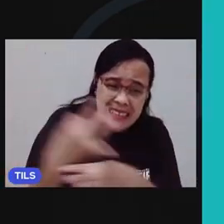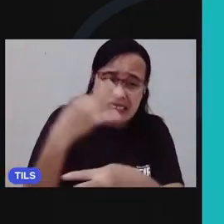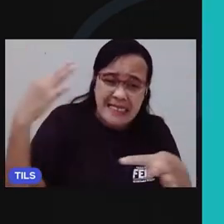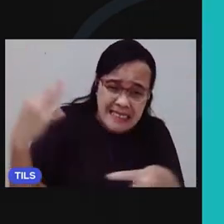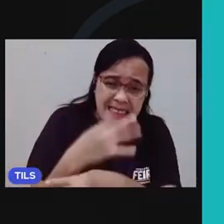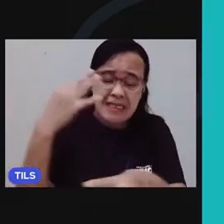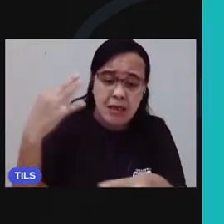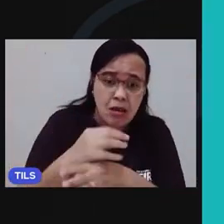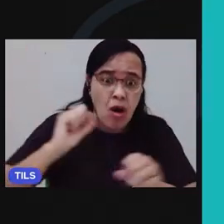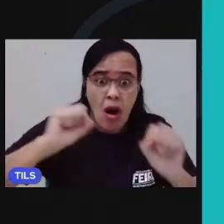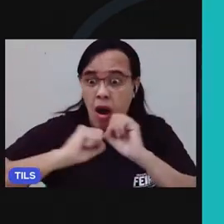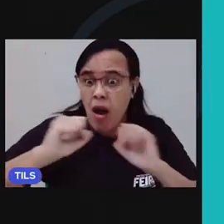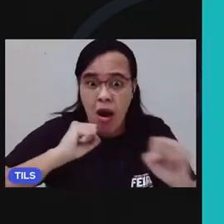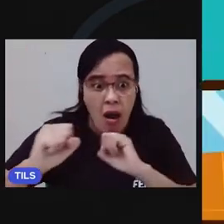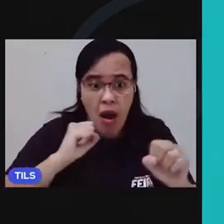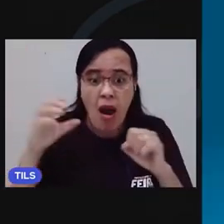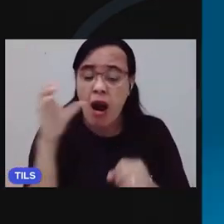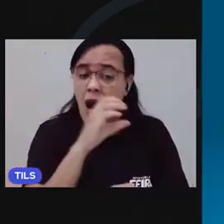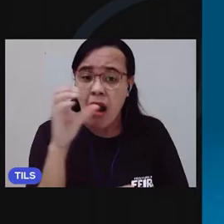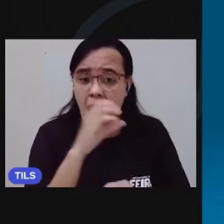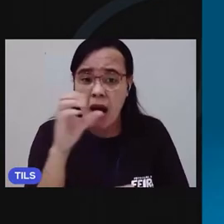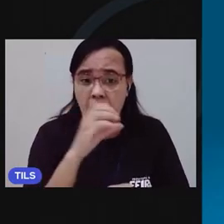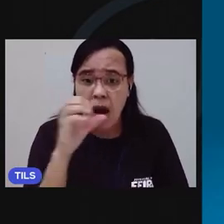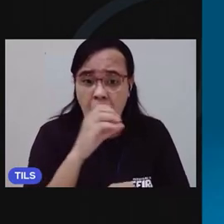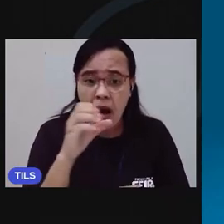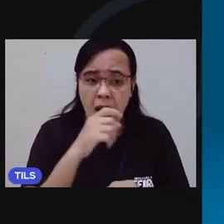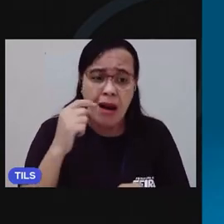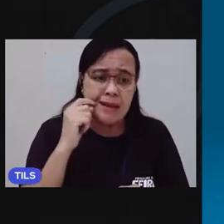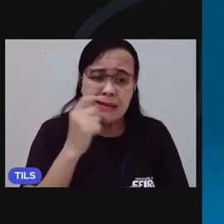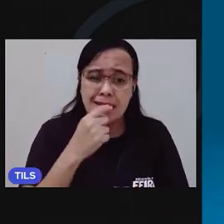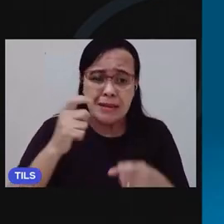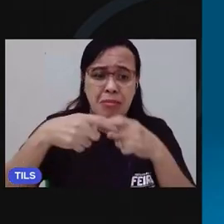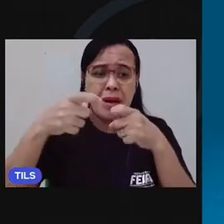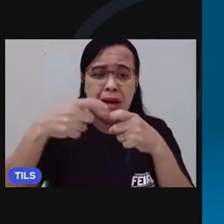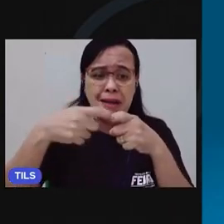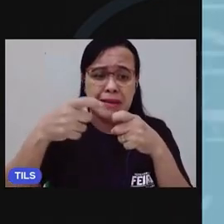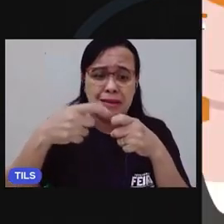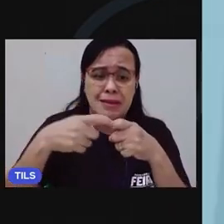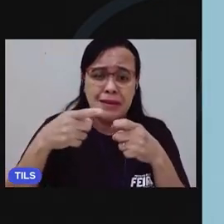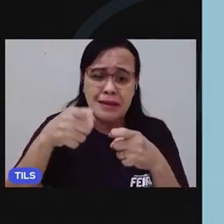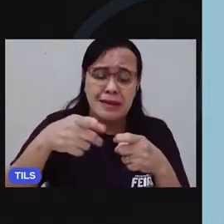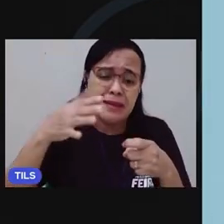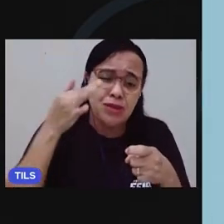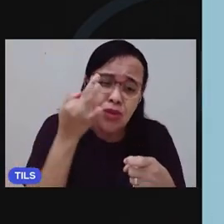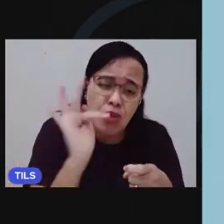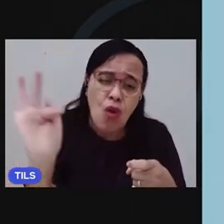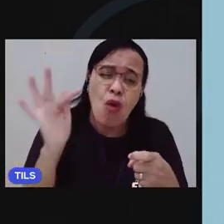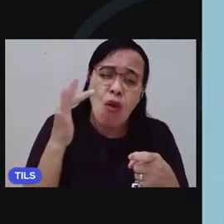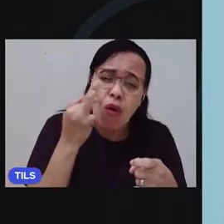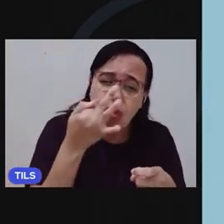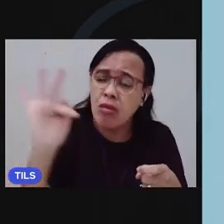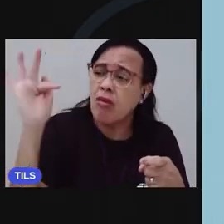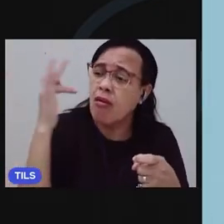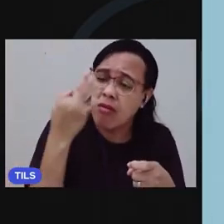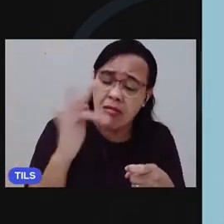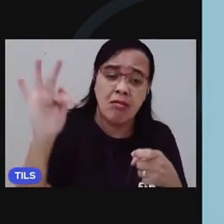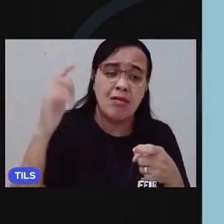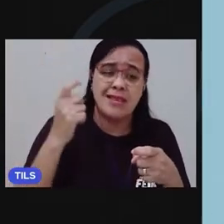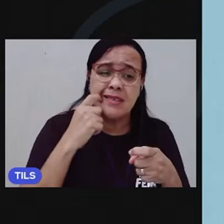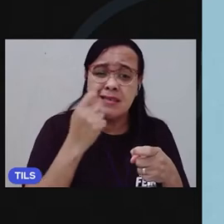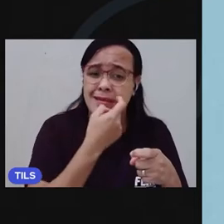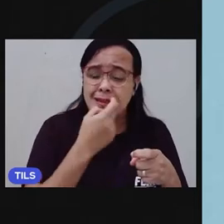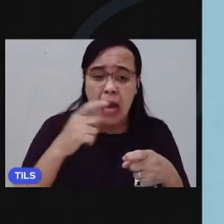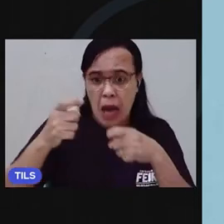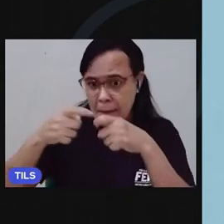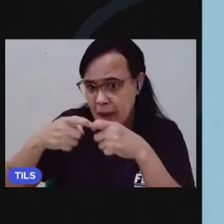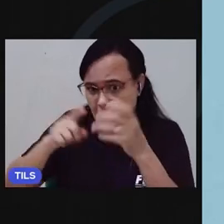pro dentista. Não conseguia nem pensar de tanto que o dentinho doía. Chegando no dentista, a doutora